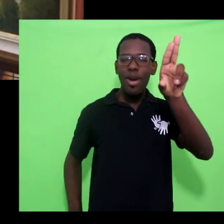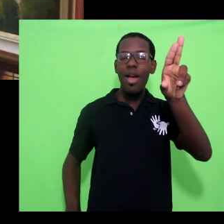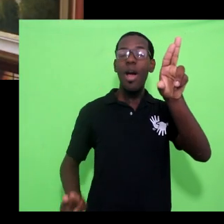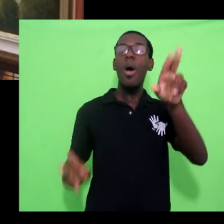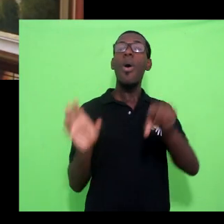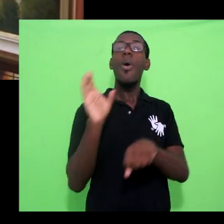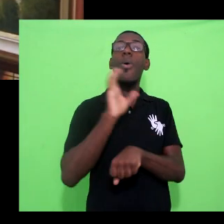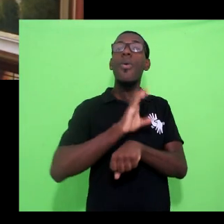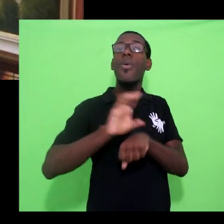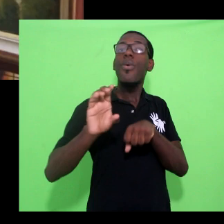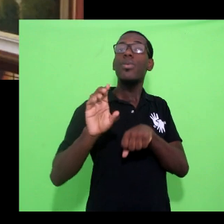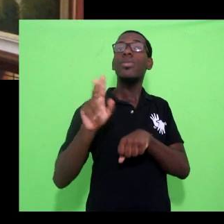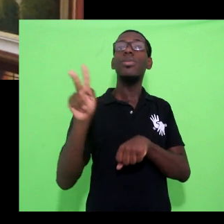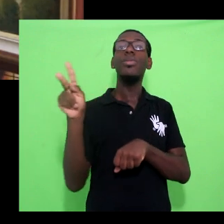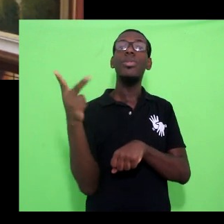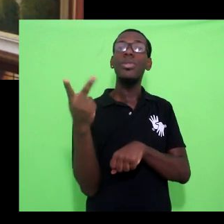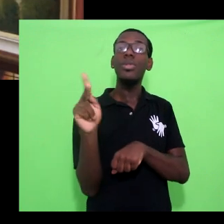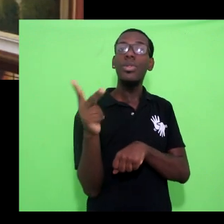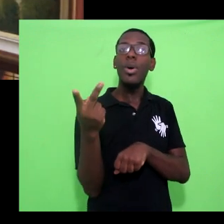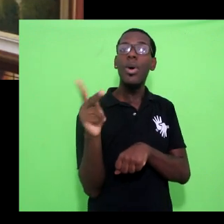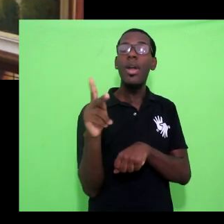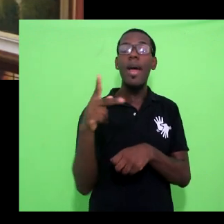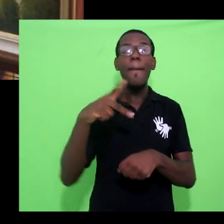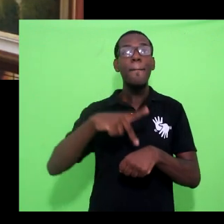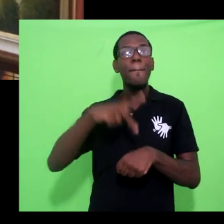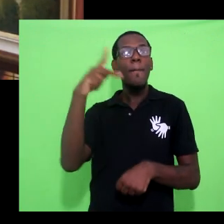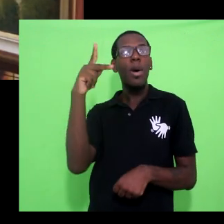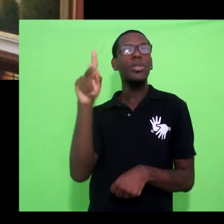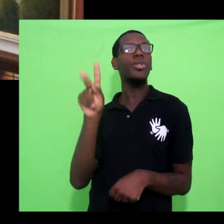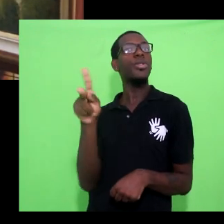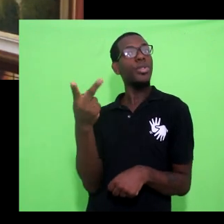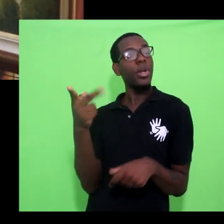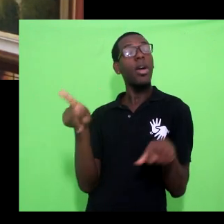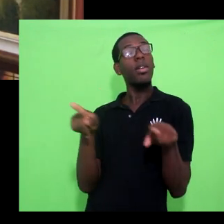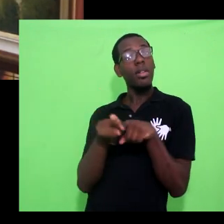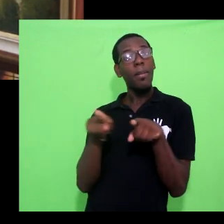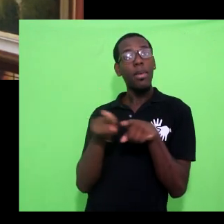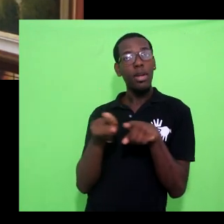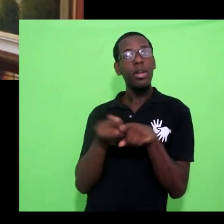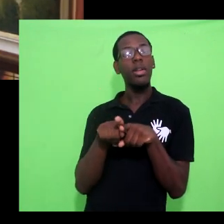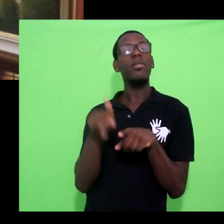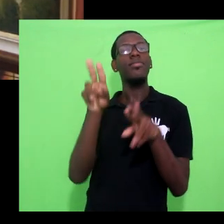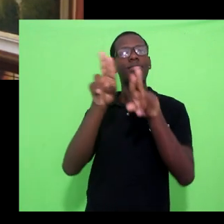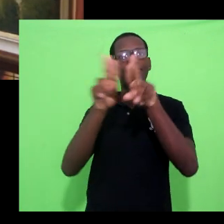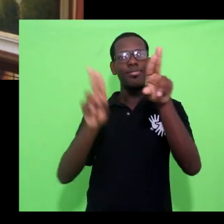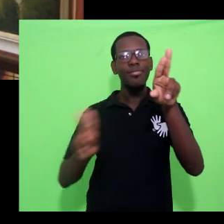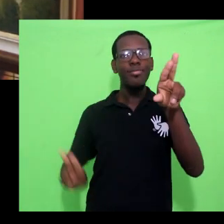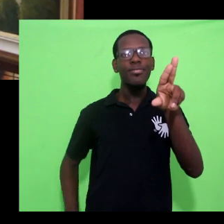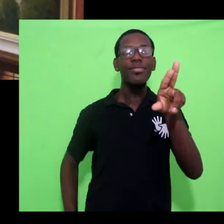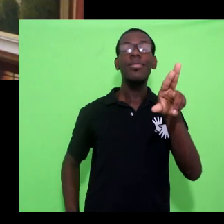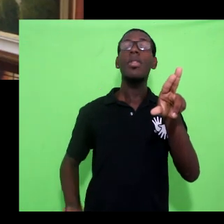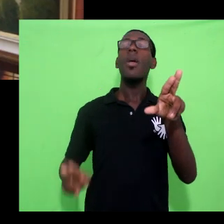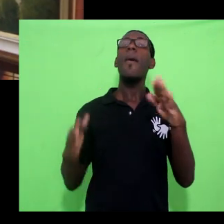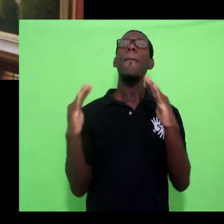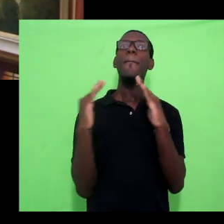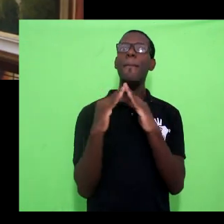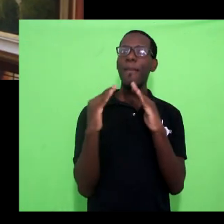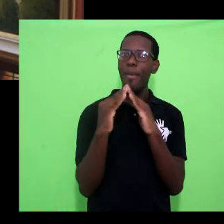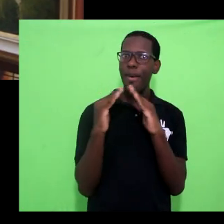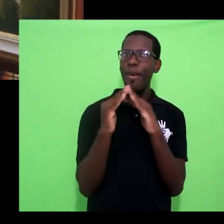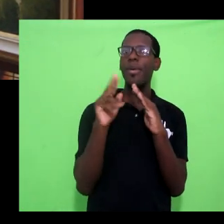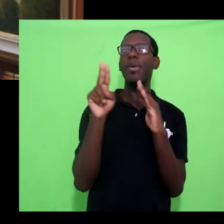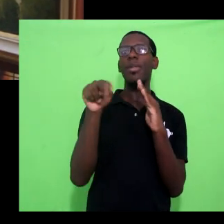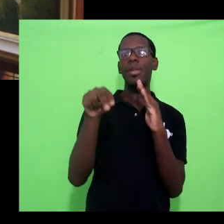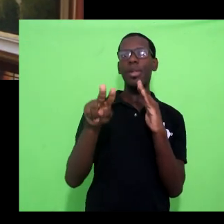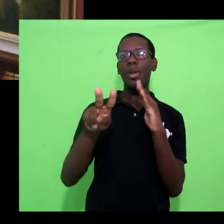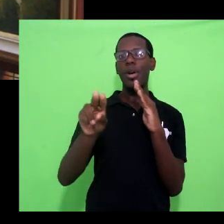Meu nome é Ronald Apolinário, eu sou professor da Universidade Federal Rural do Rio de Janeiro, eu sou do curso de História e também atuo